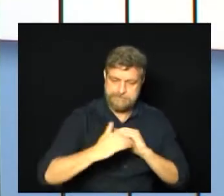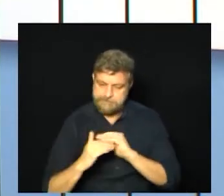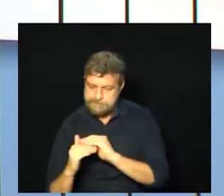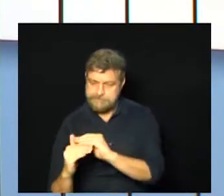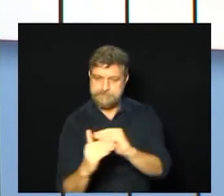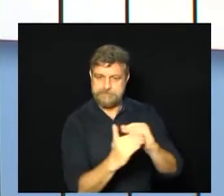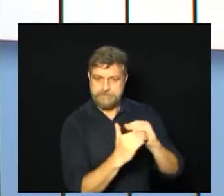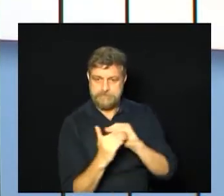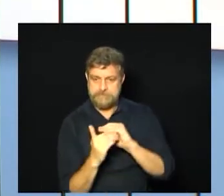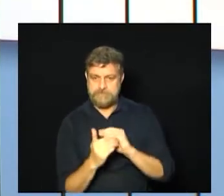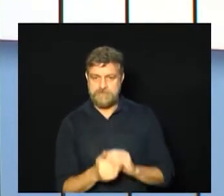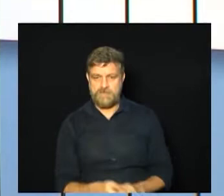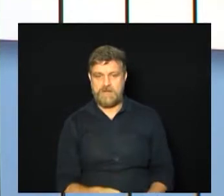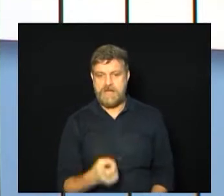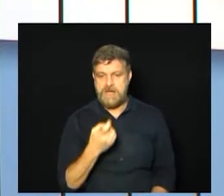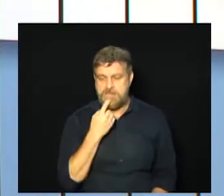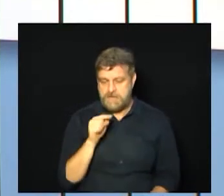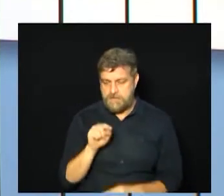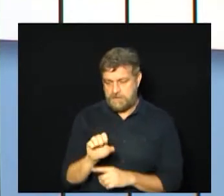É o